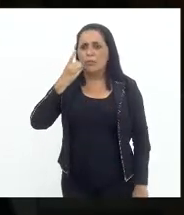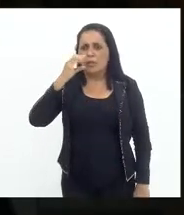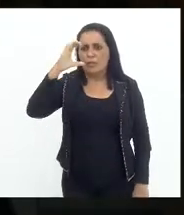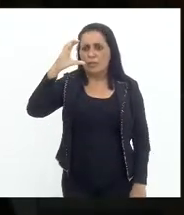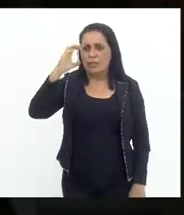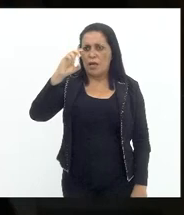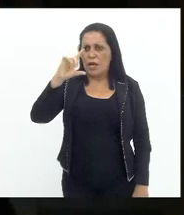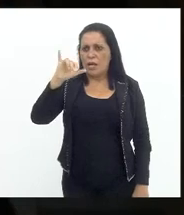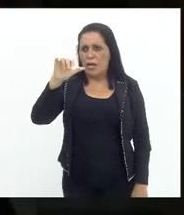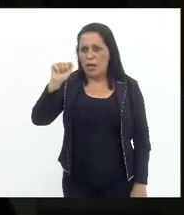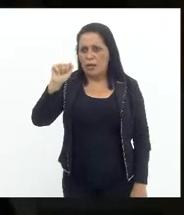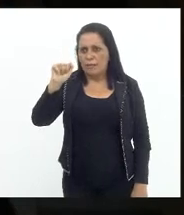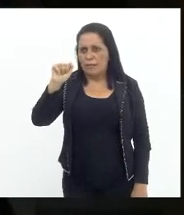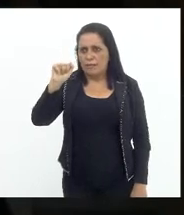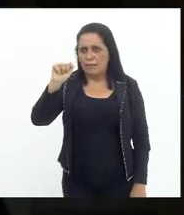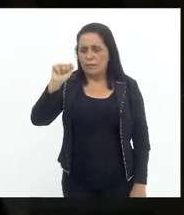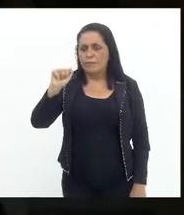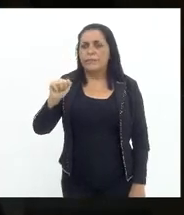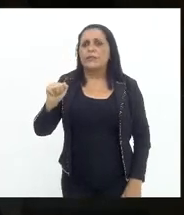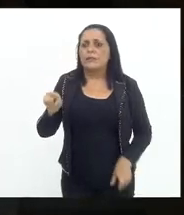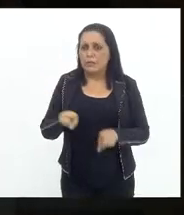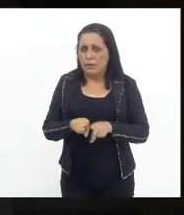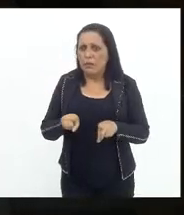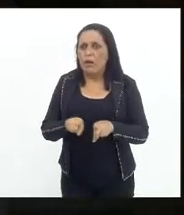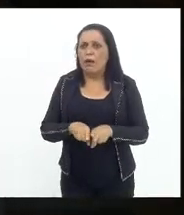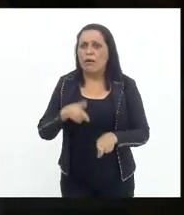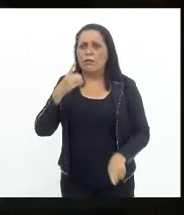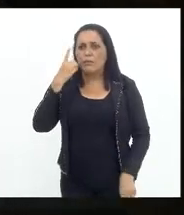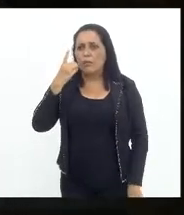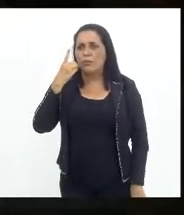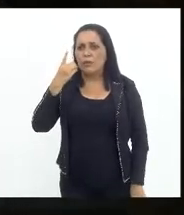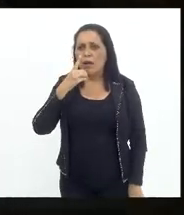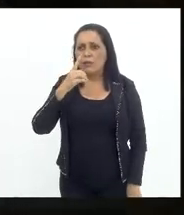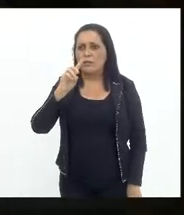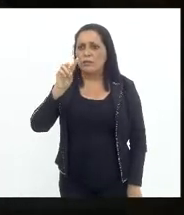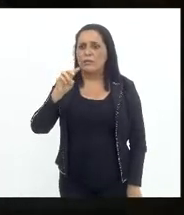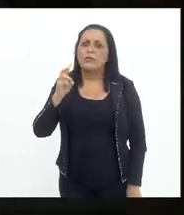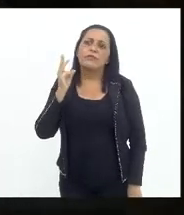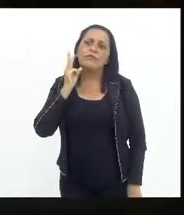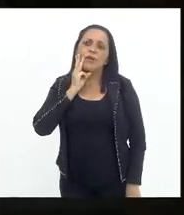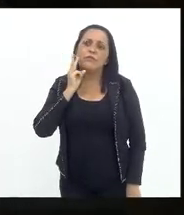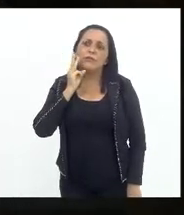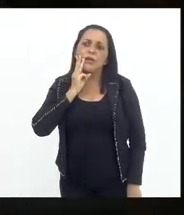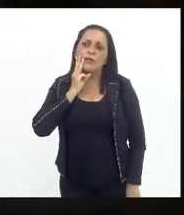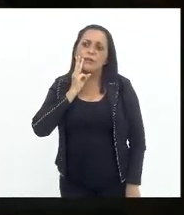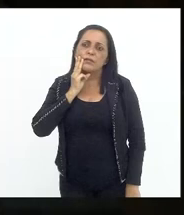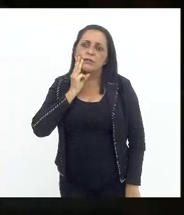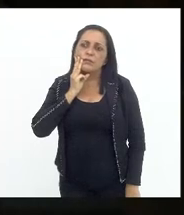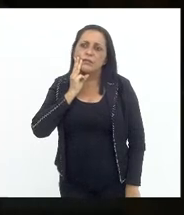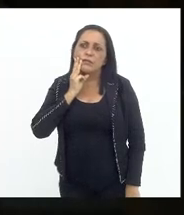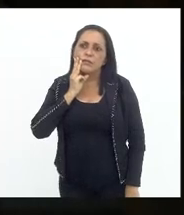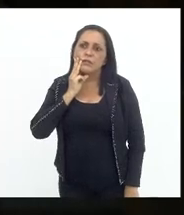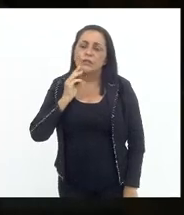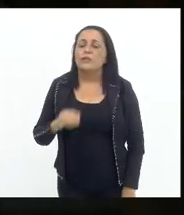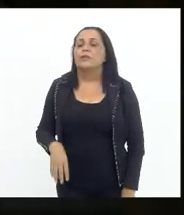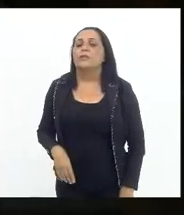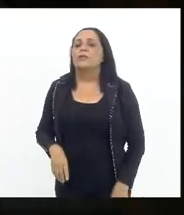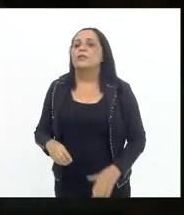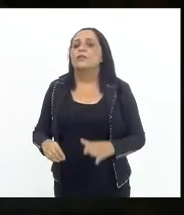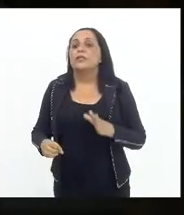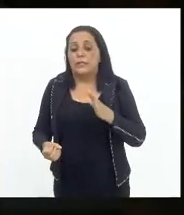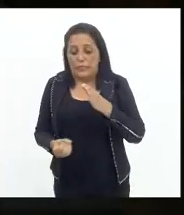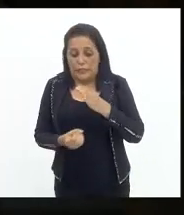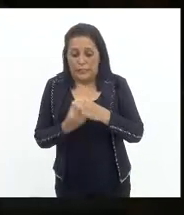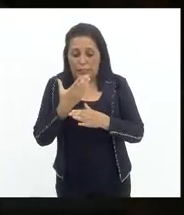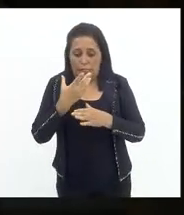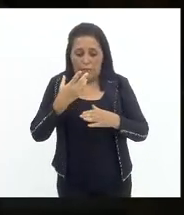Célia Jordão e com o deputado Valdeque Carneiro, que cria